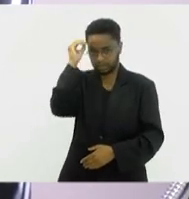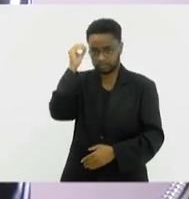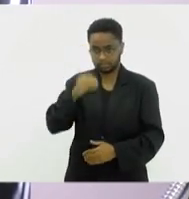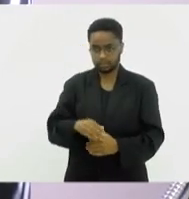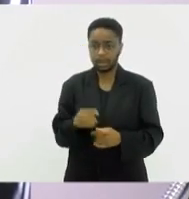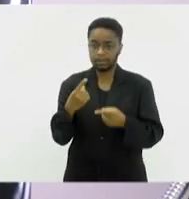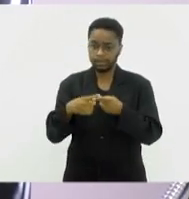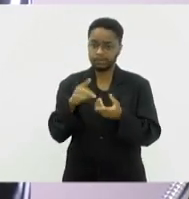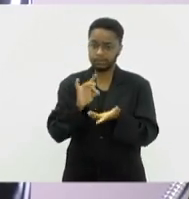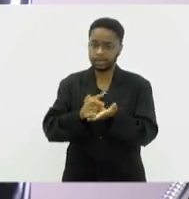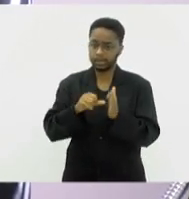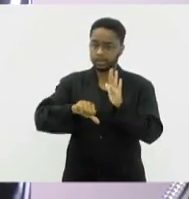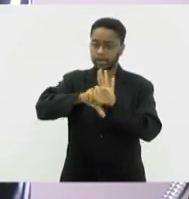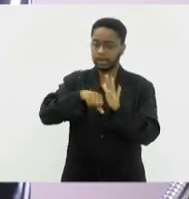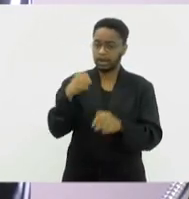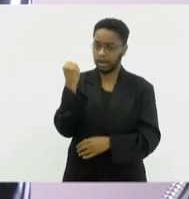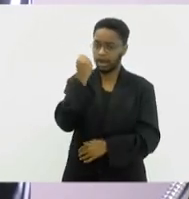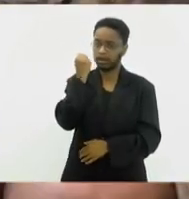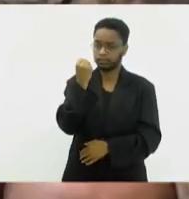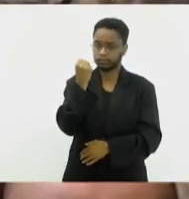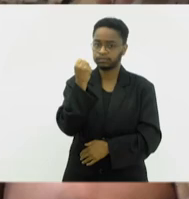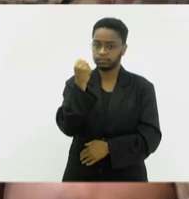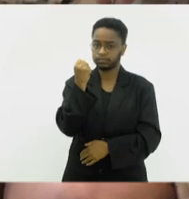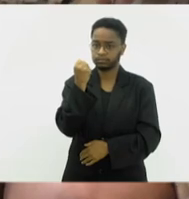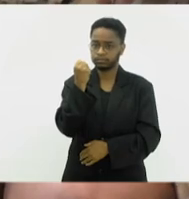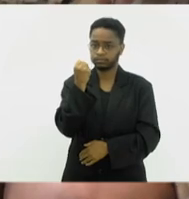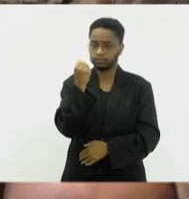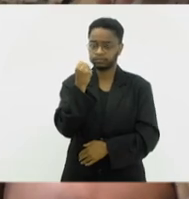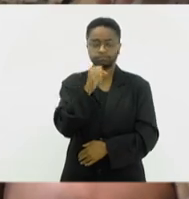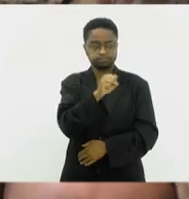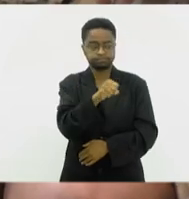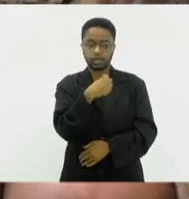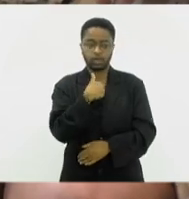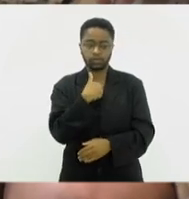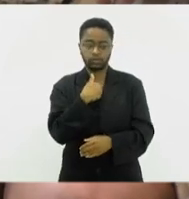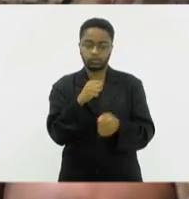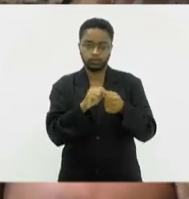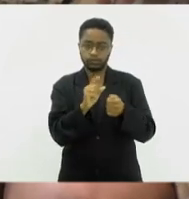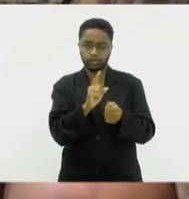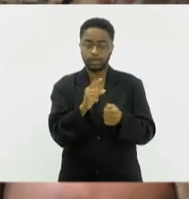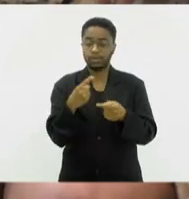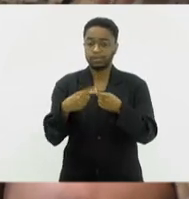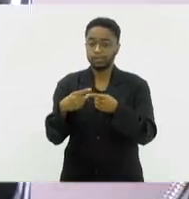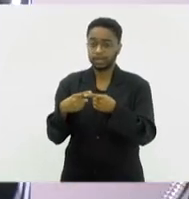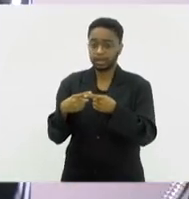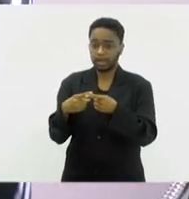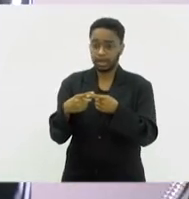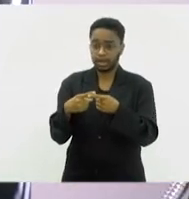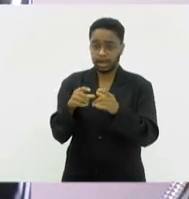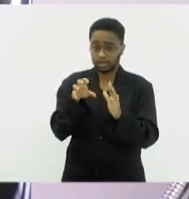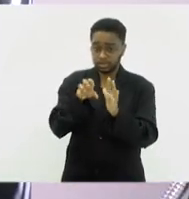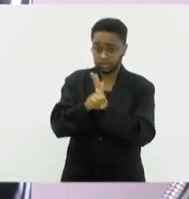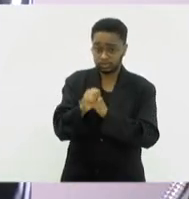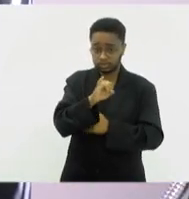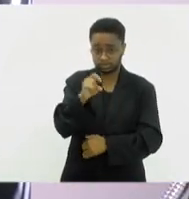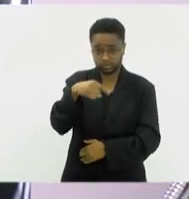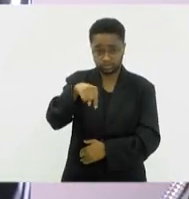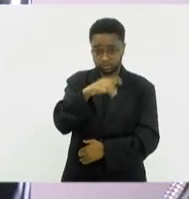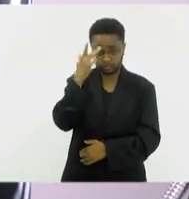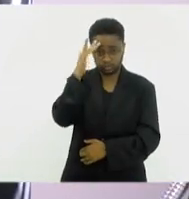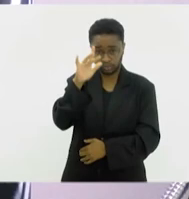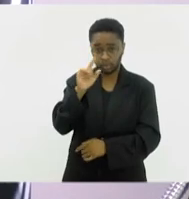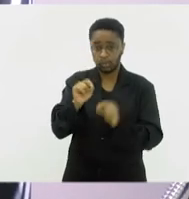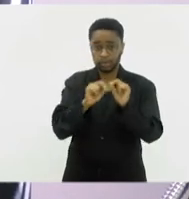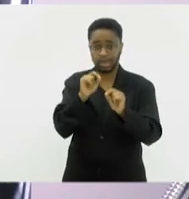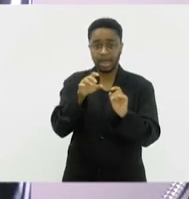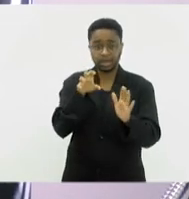isso é um crime muito grave. Sim, eu não ingressei. Isso é assalto, para quem não sabe, isso é assalto seguido